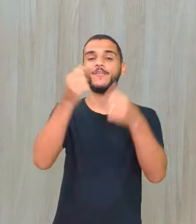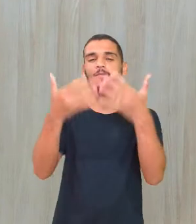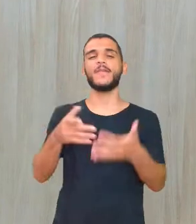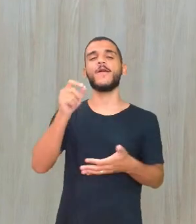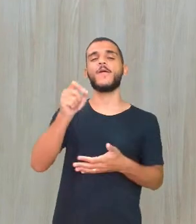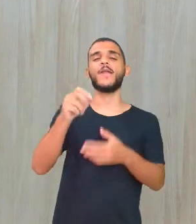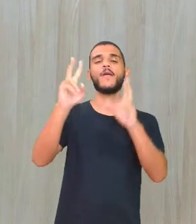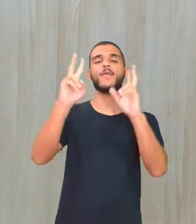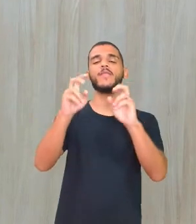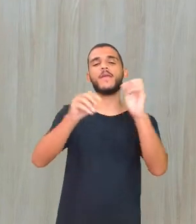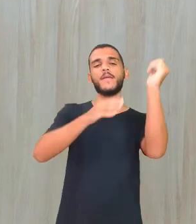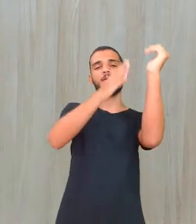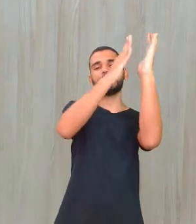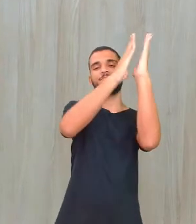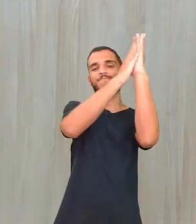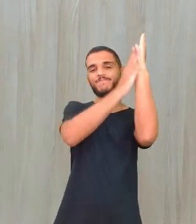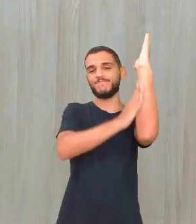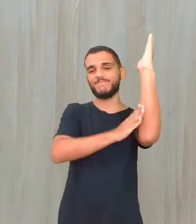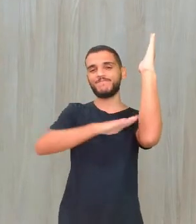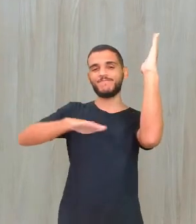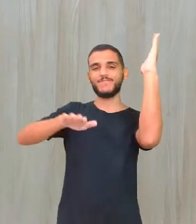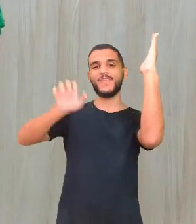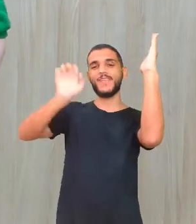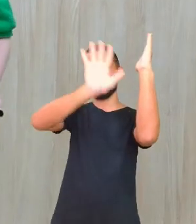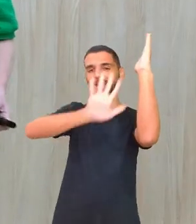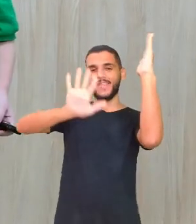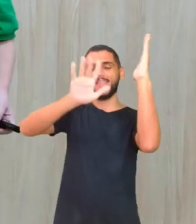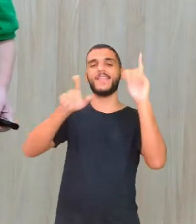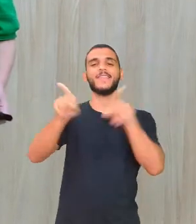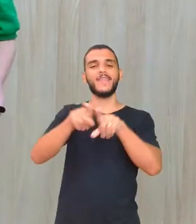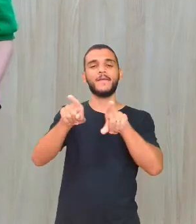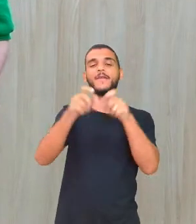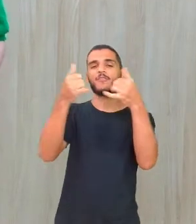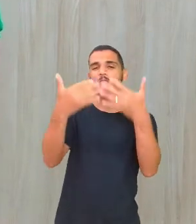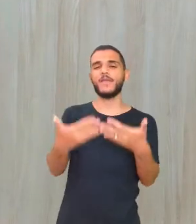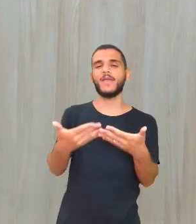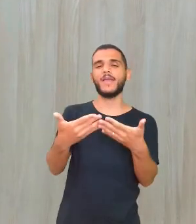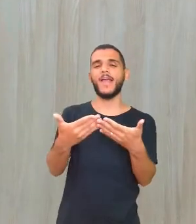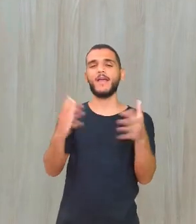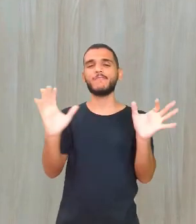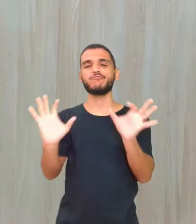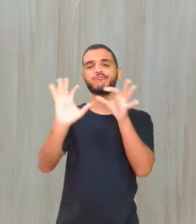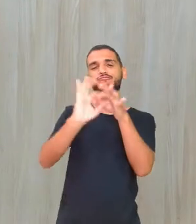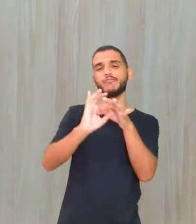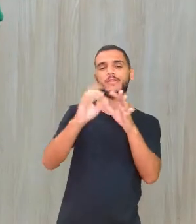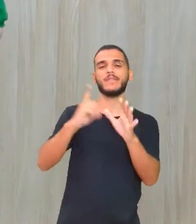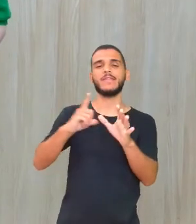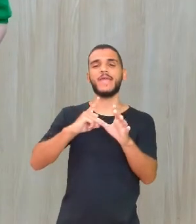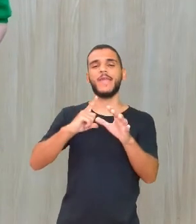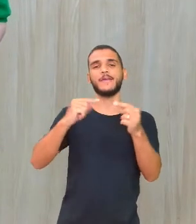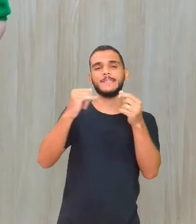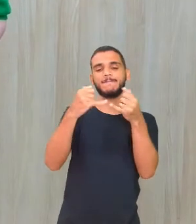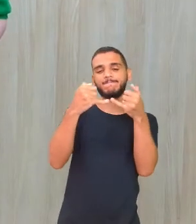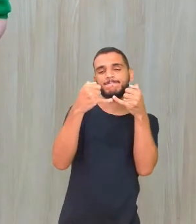cartesianos, mas também vamos falar de coordenadas de um ponto, tá? São duas coisas diferentes.